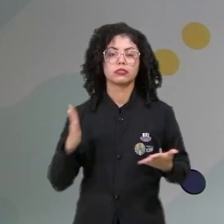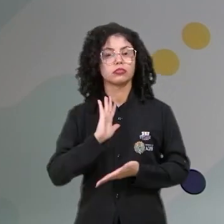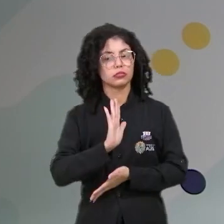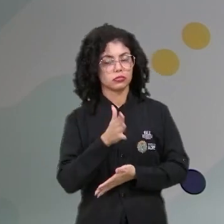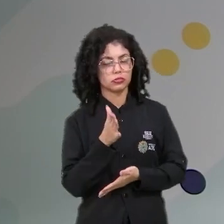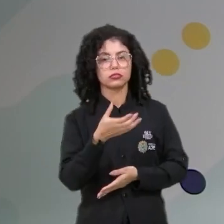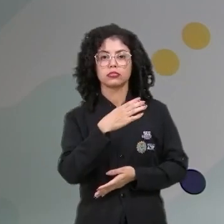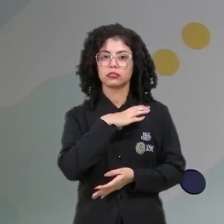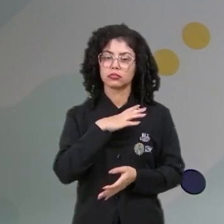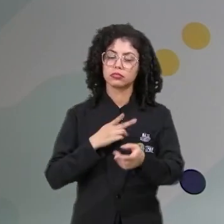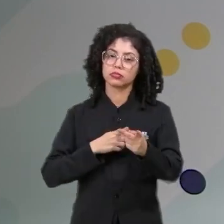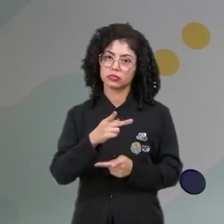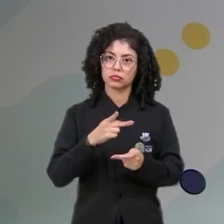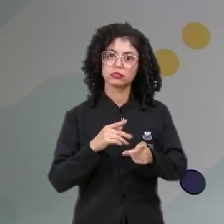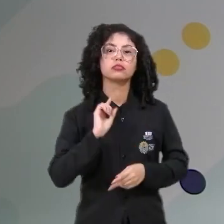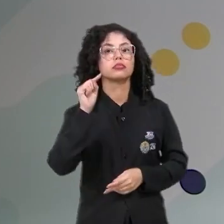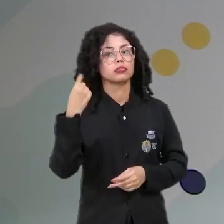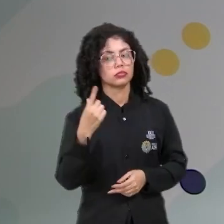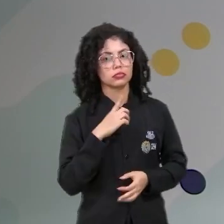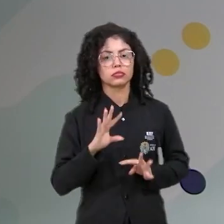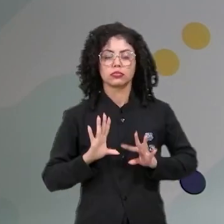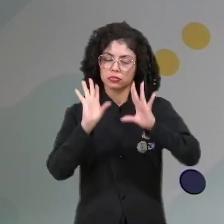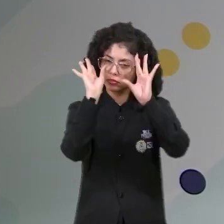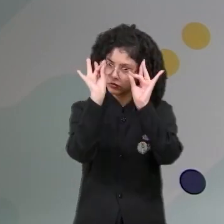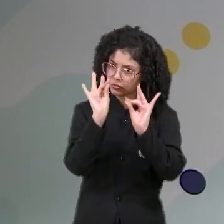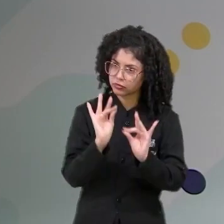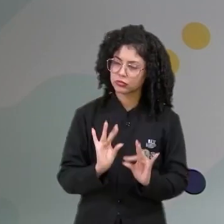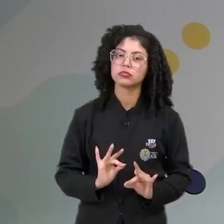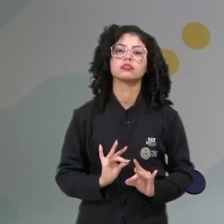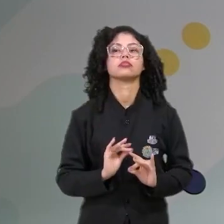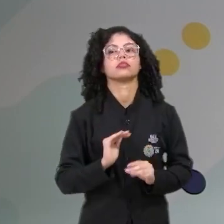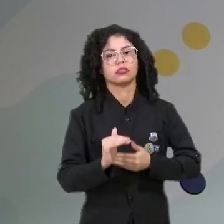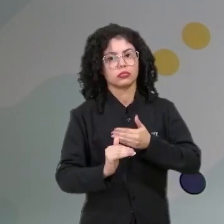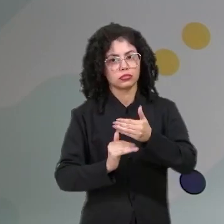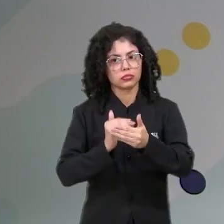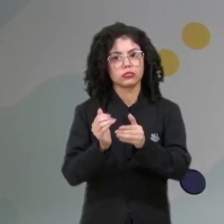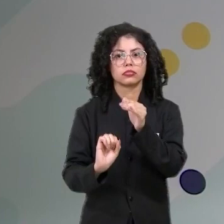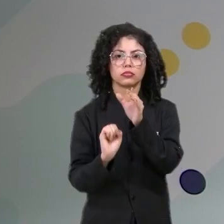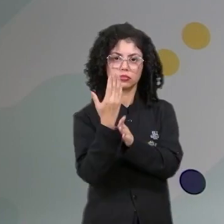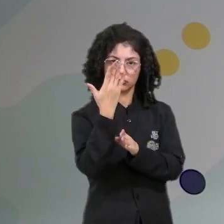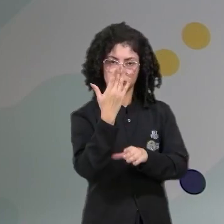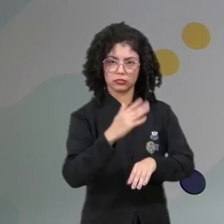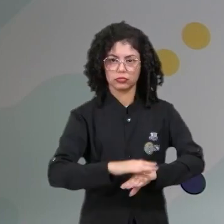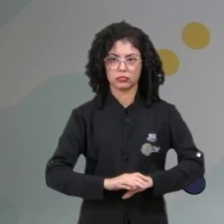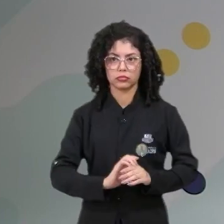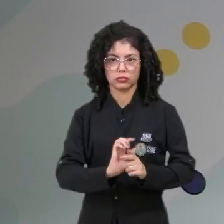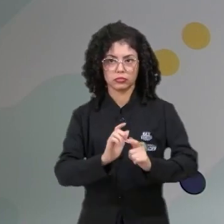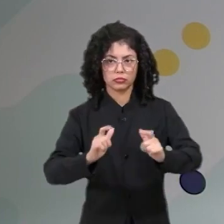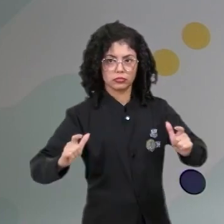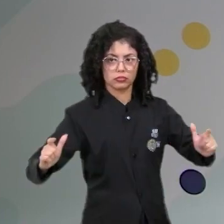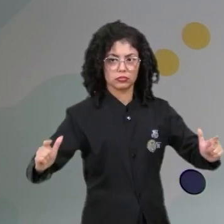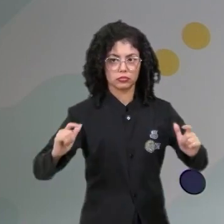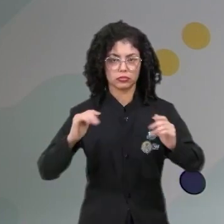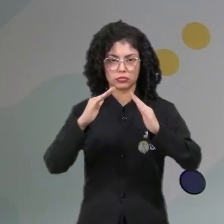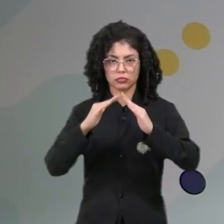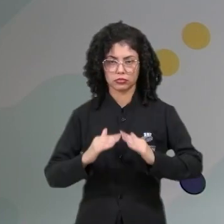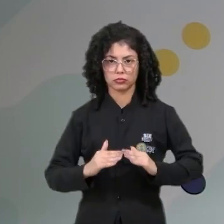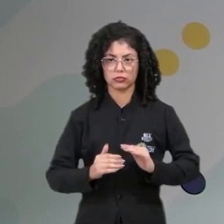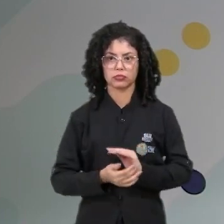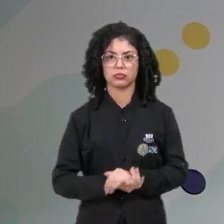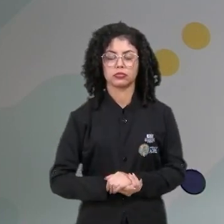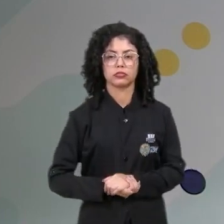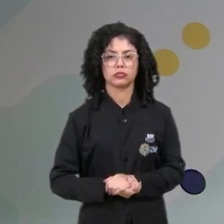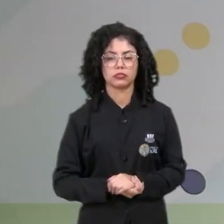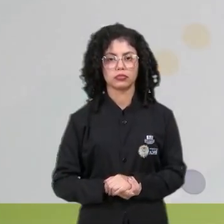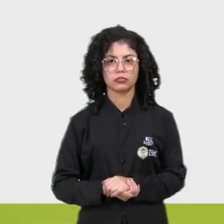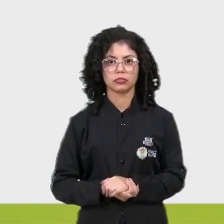as cidades planejadas, aquela que teve todo um planejamento para que houvesse aí o seu crescimento e a sua habitação. Vamos